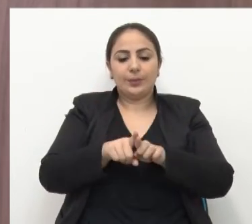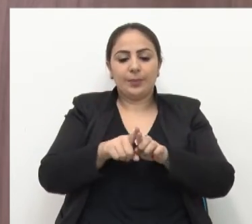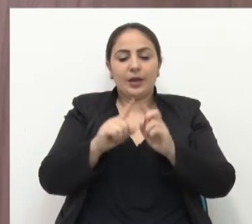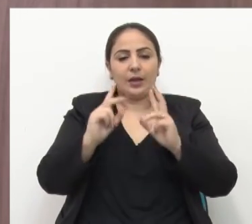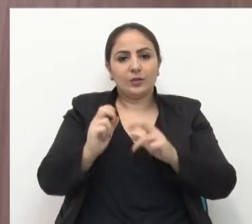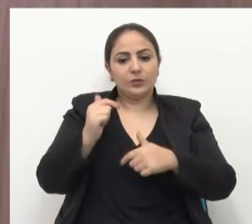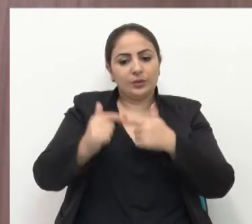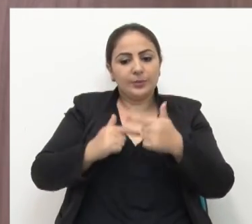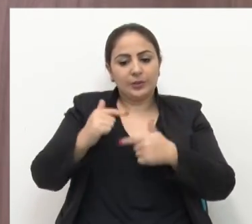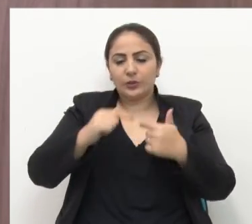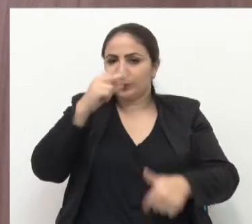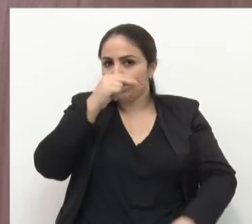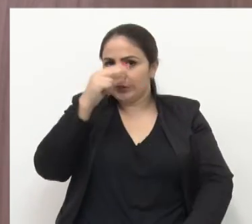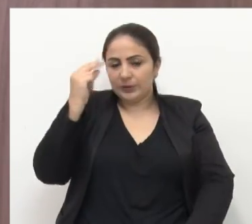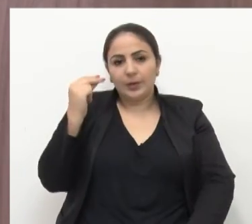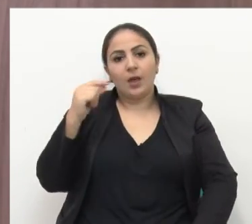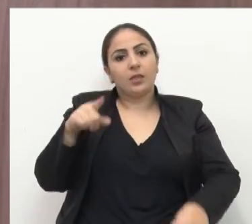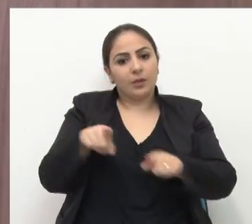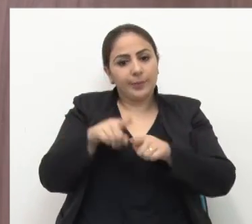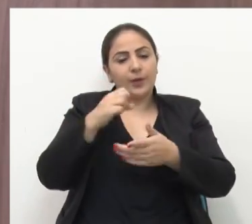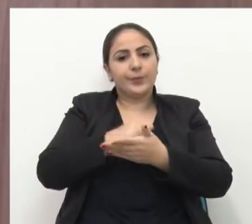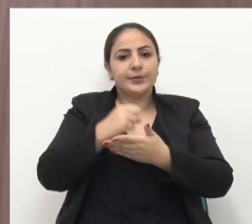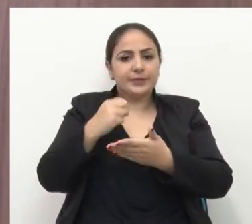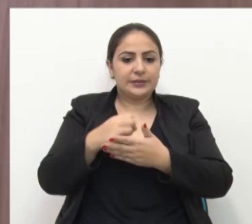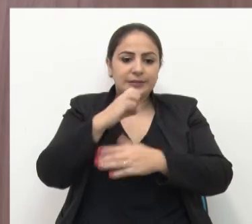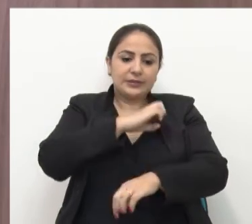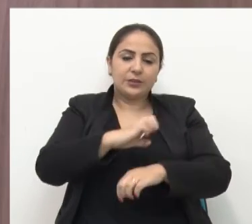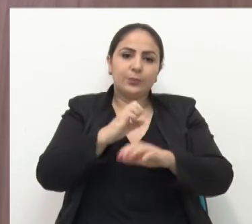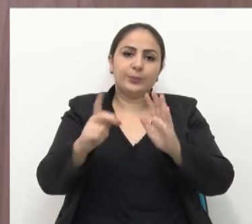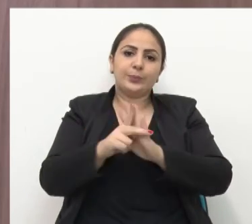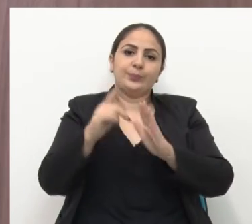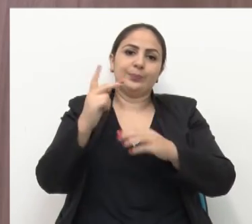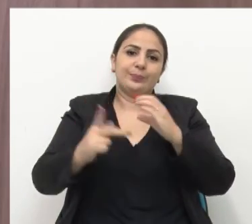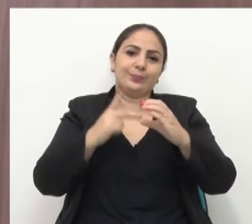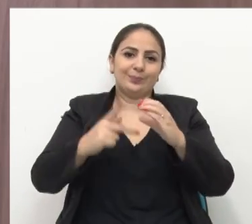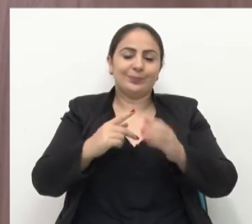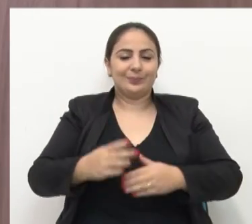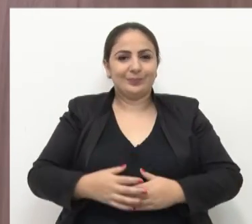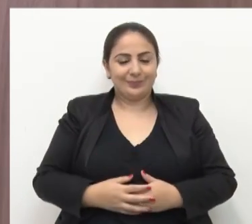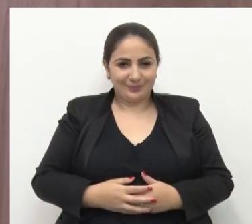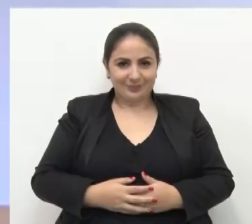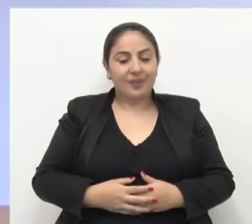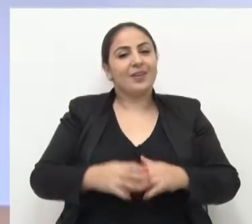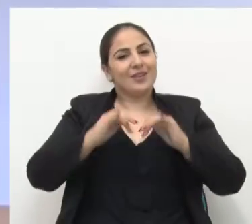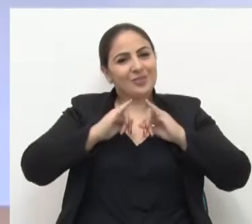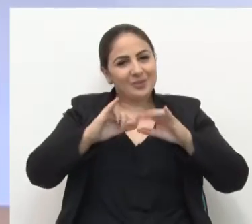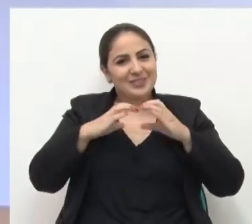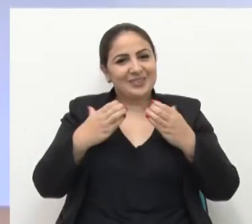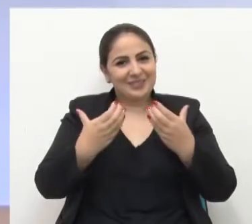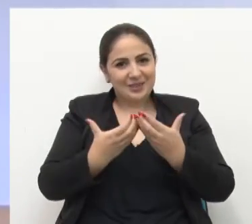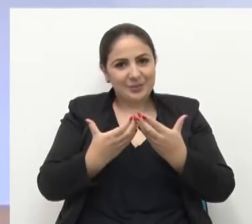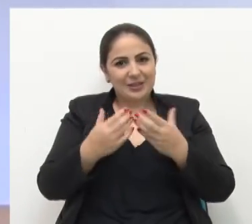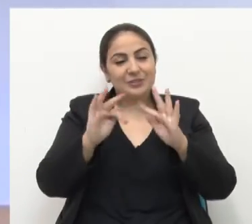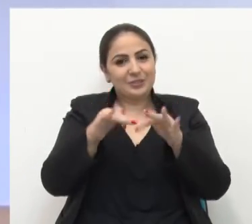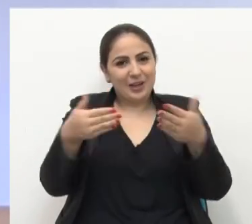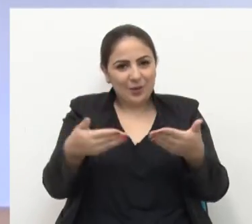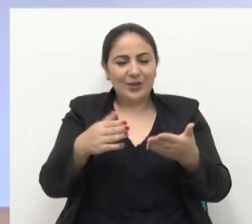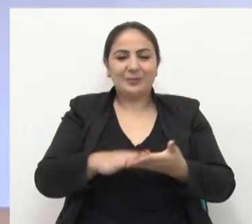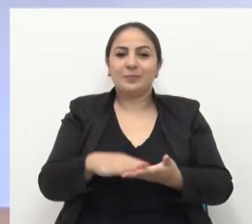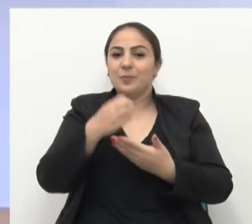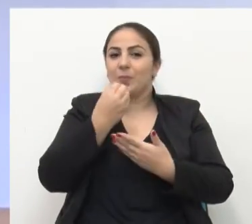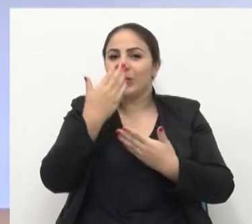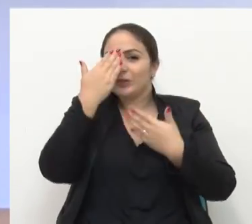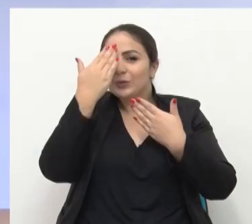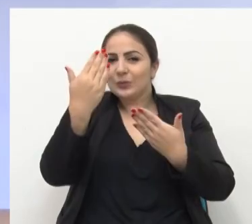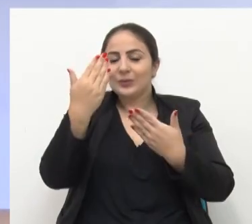questão de servidores municipais também da contratação de estagiários pela própria câmara de vereadores eo jornal da câmara termina